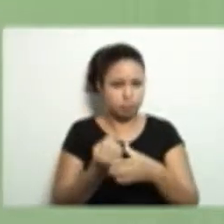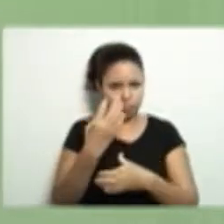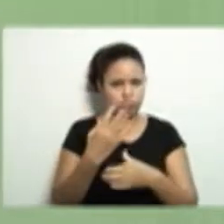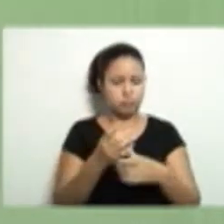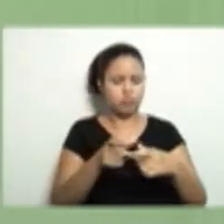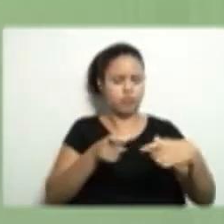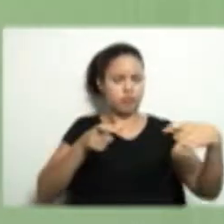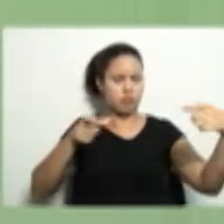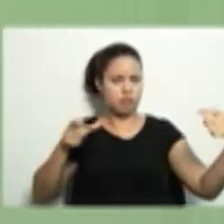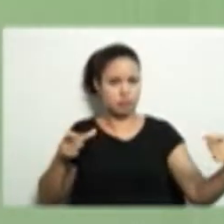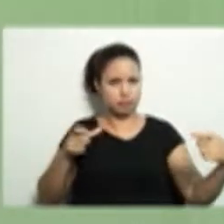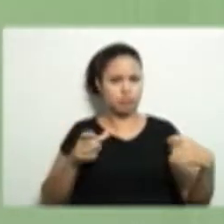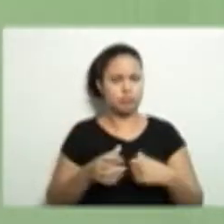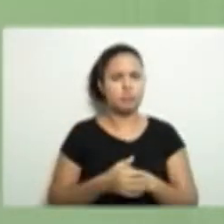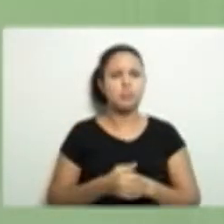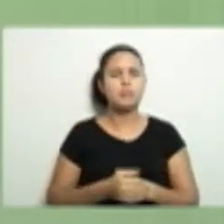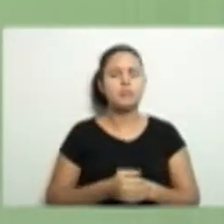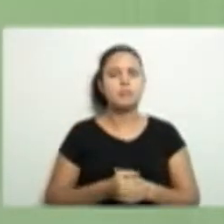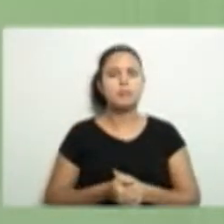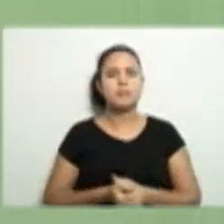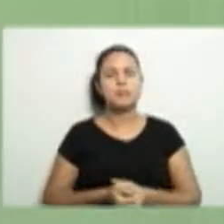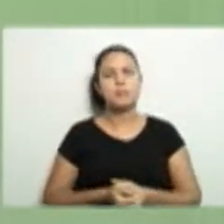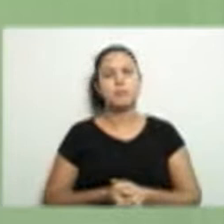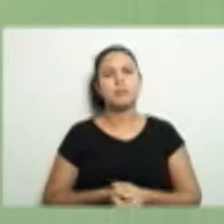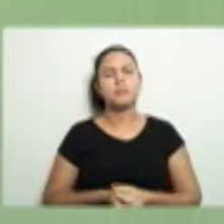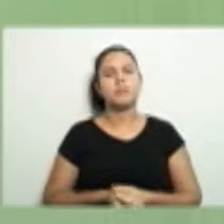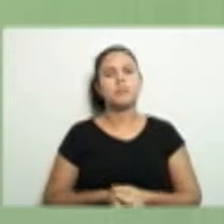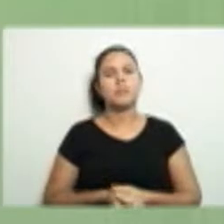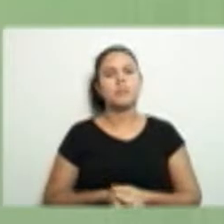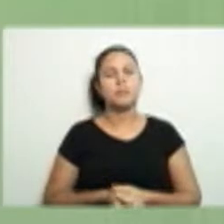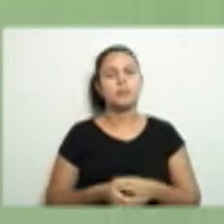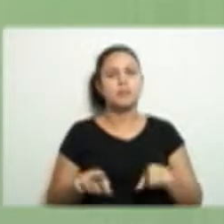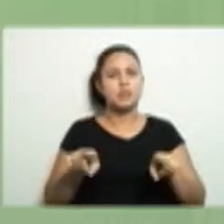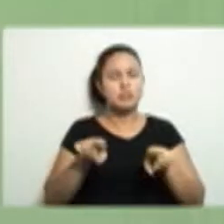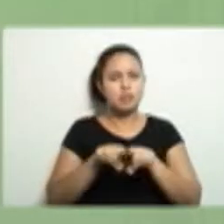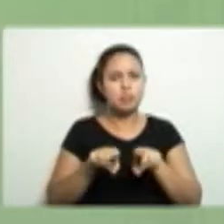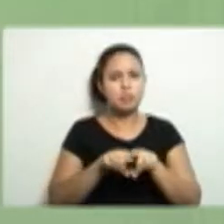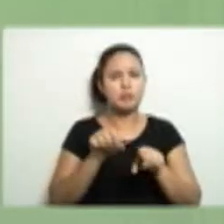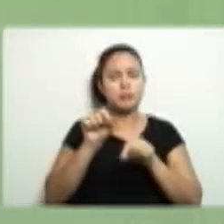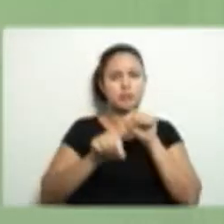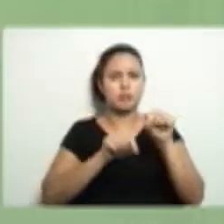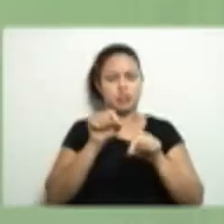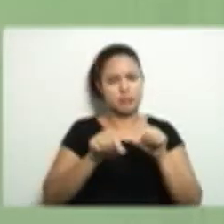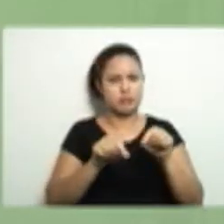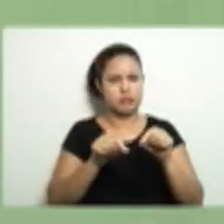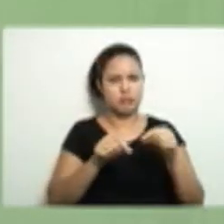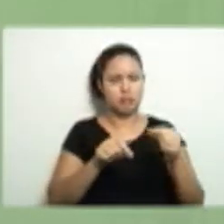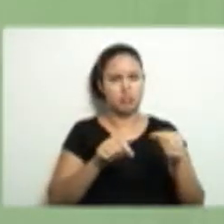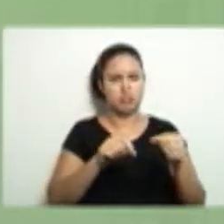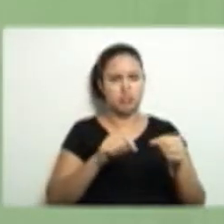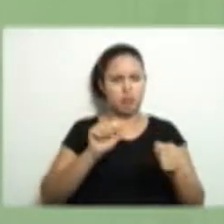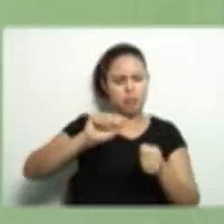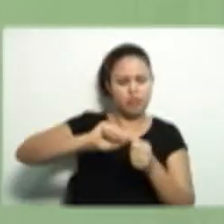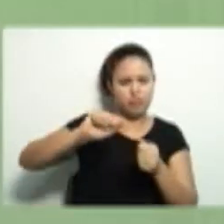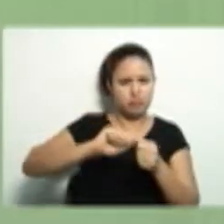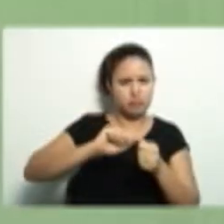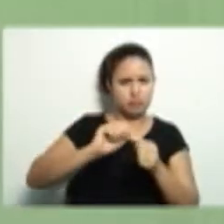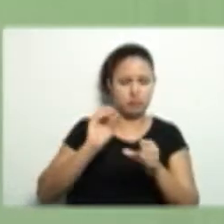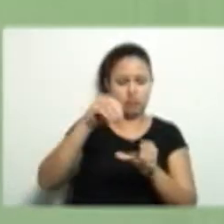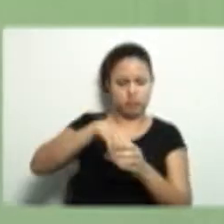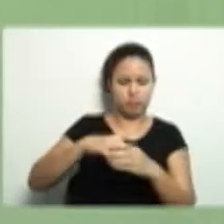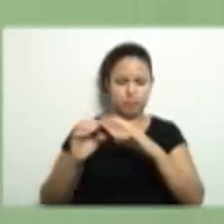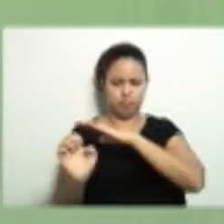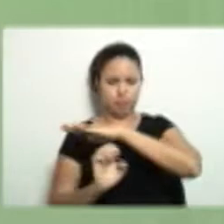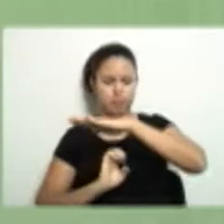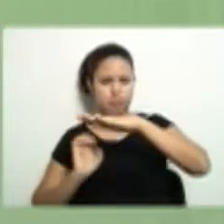aqui. O extremo da produção em escala é altamente padronizada. A produção é em massa e pode